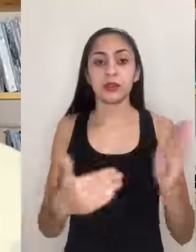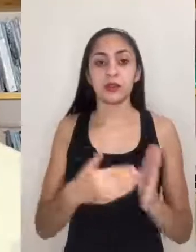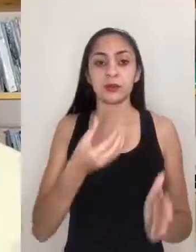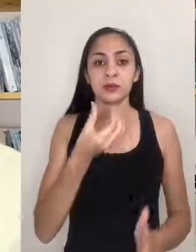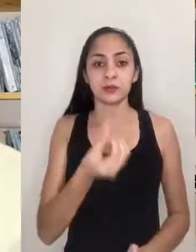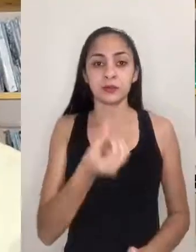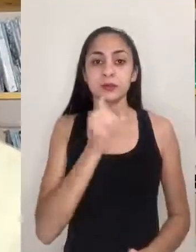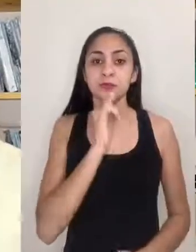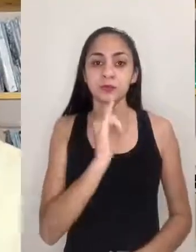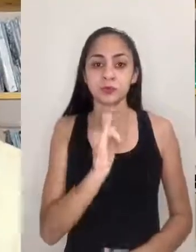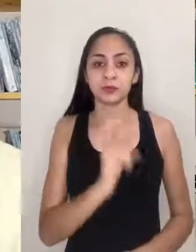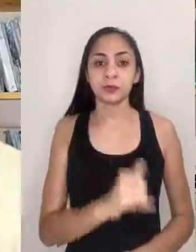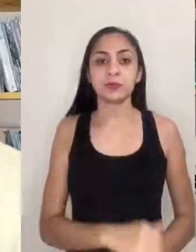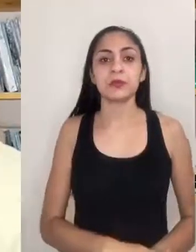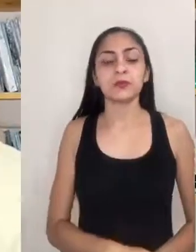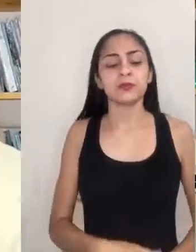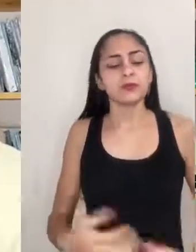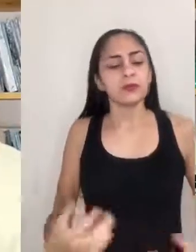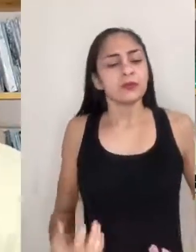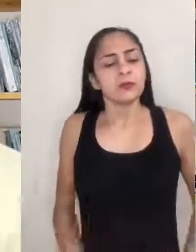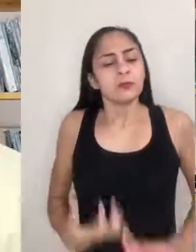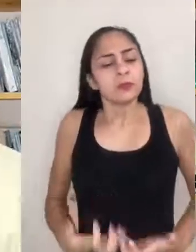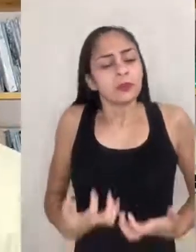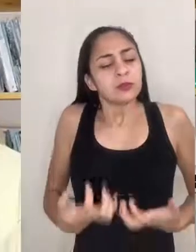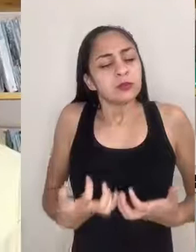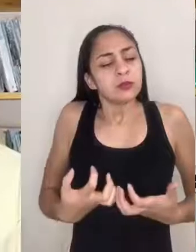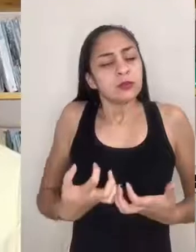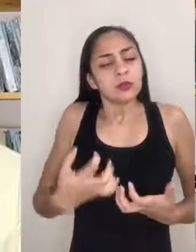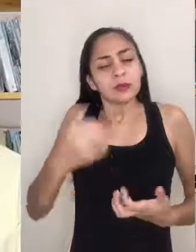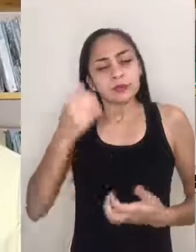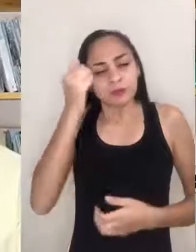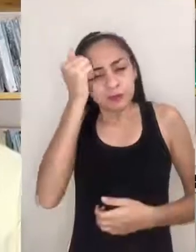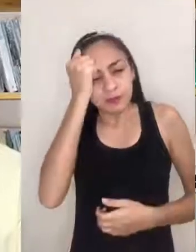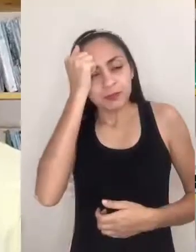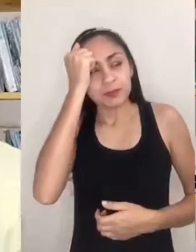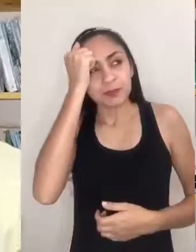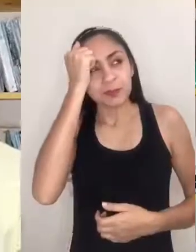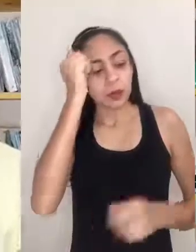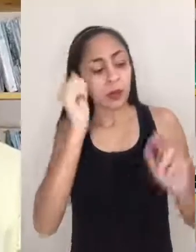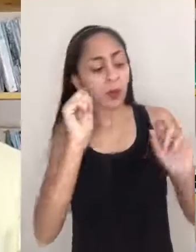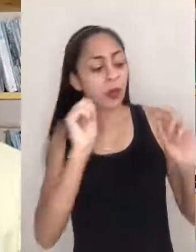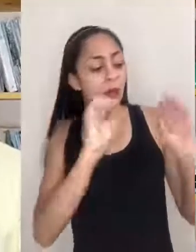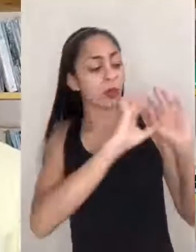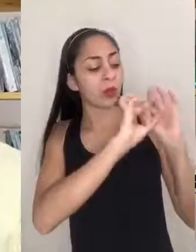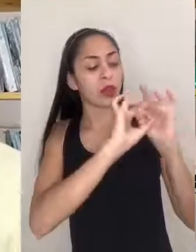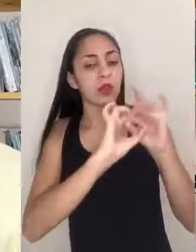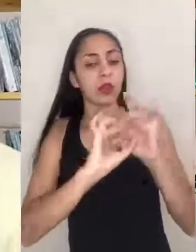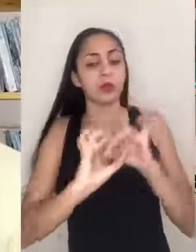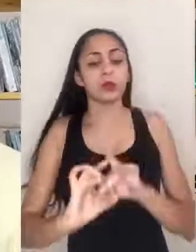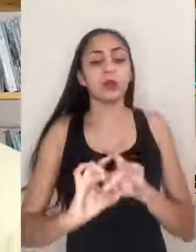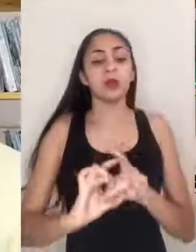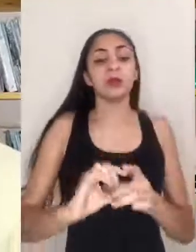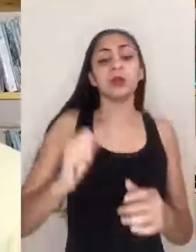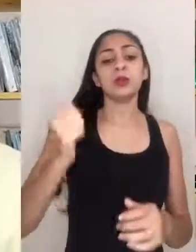verso 6, que nos diz assim: Exortação ao arrependimento. No 8º mês do 2º